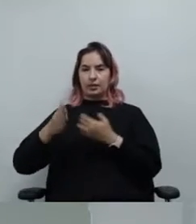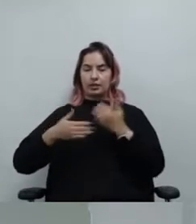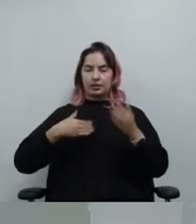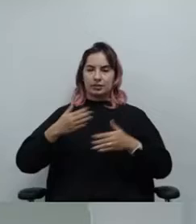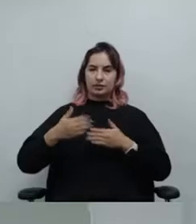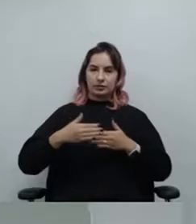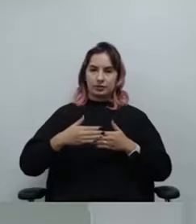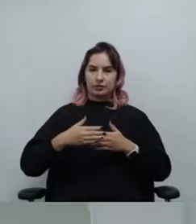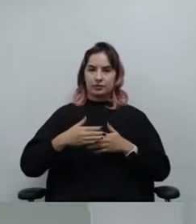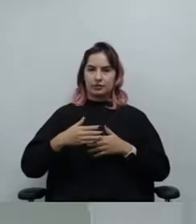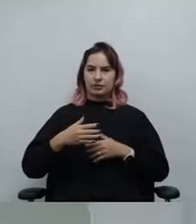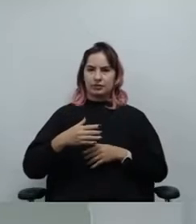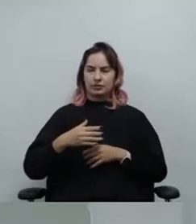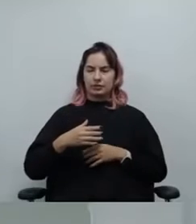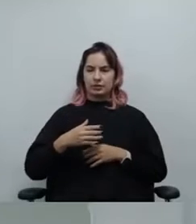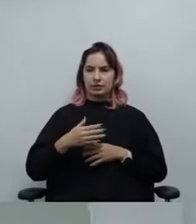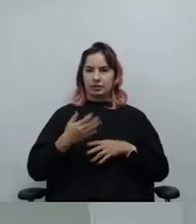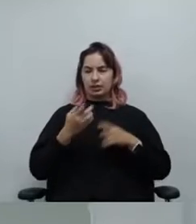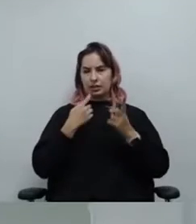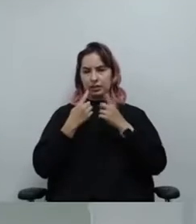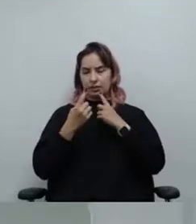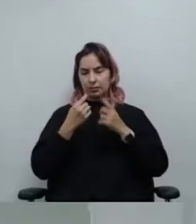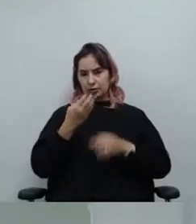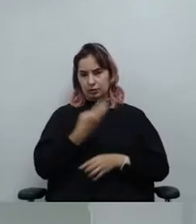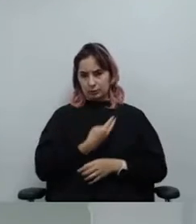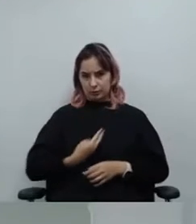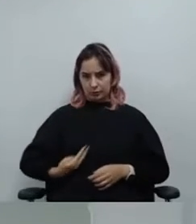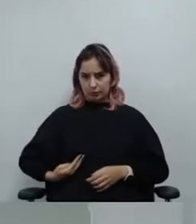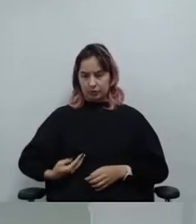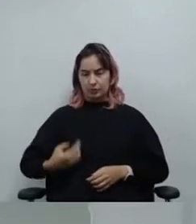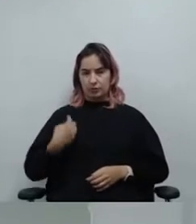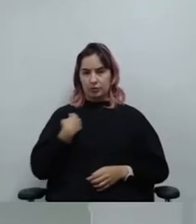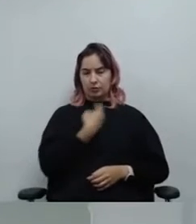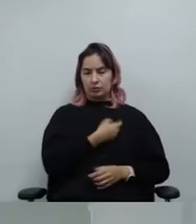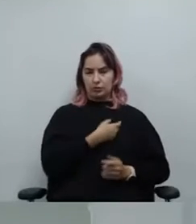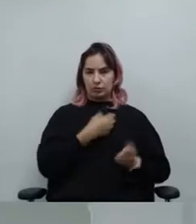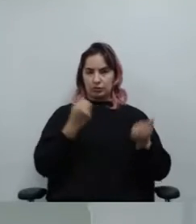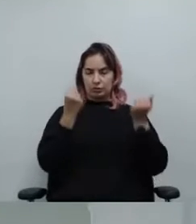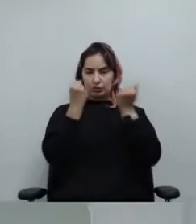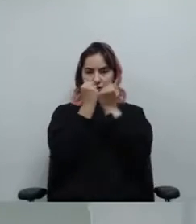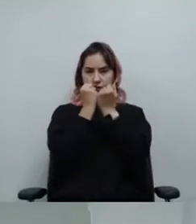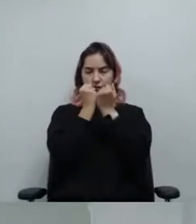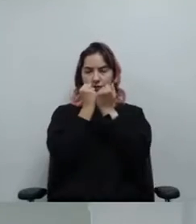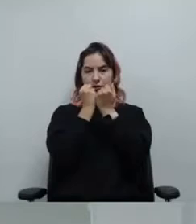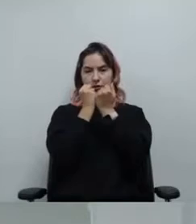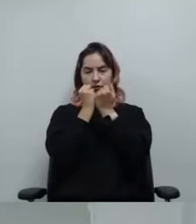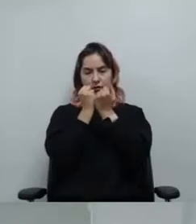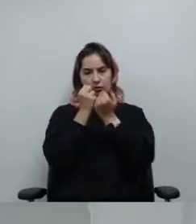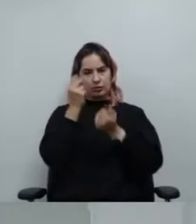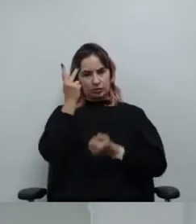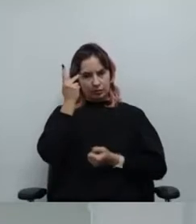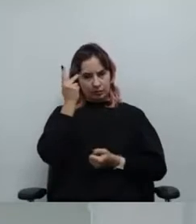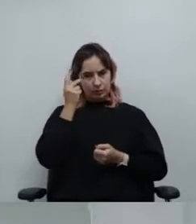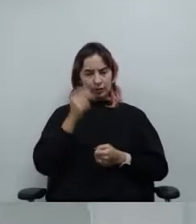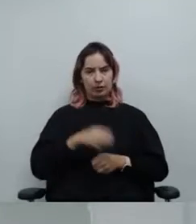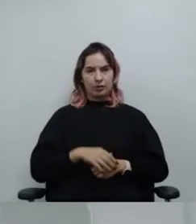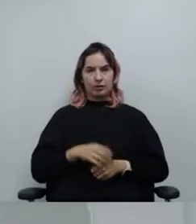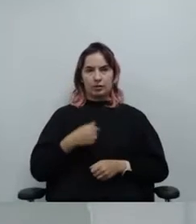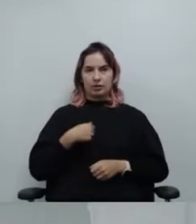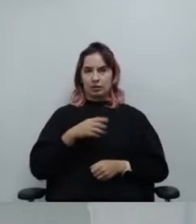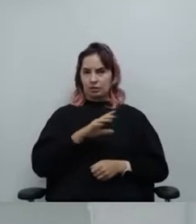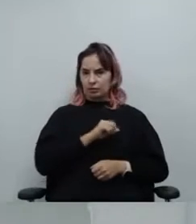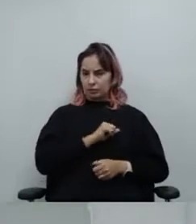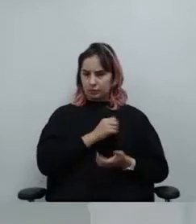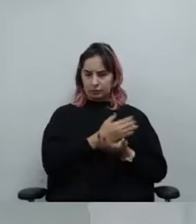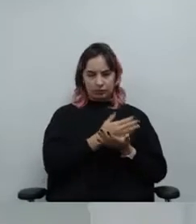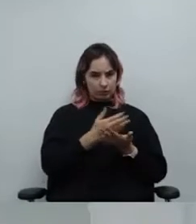a cara da defensoria no debate público, né? Nós que somos defensores do dia a dia ali da banca, coisa que eu amo, desde